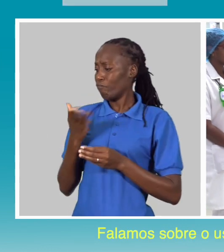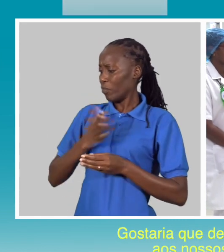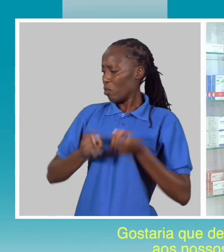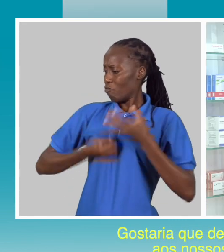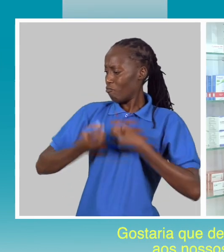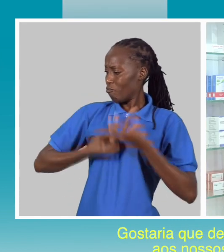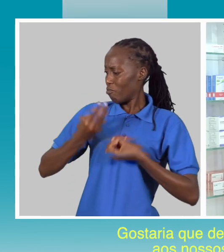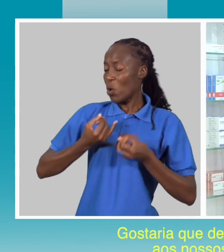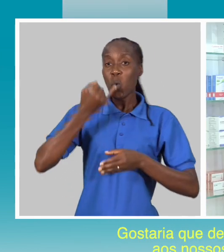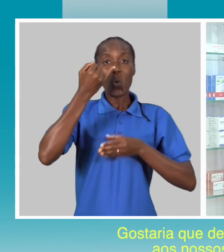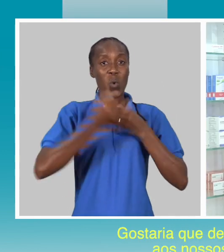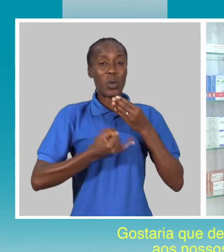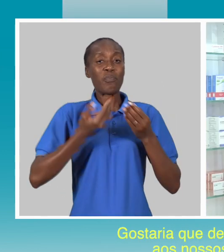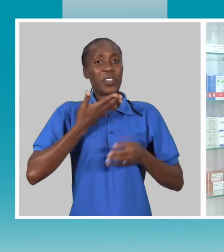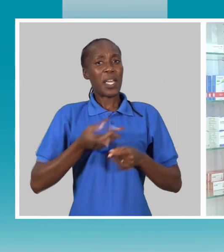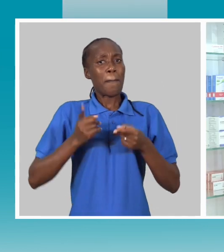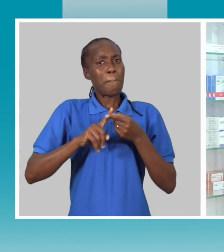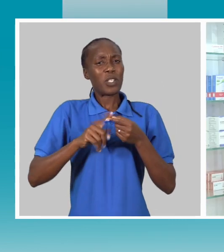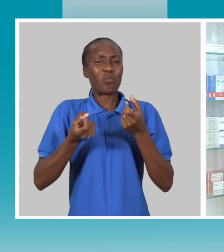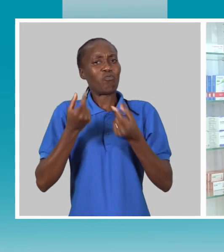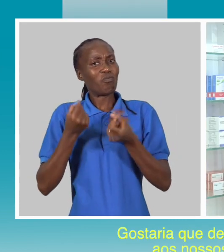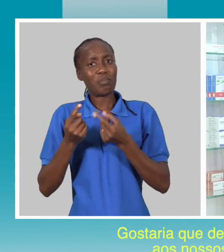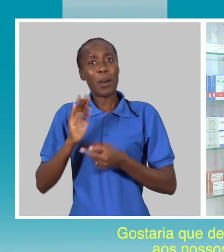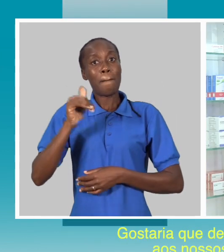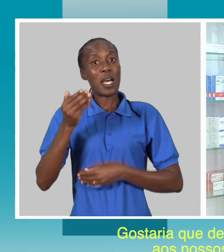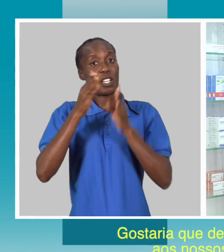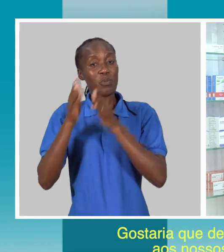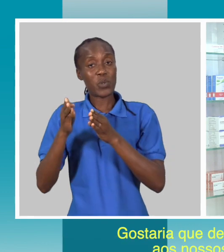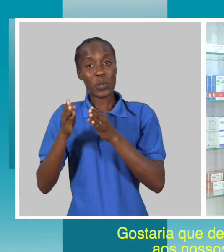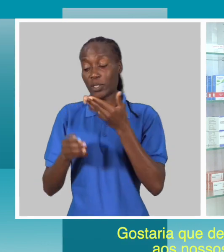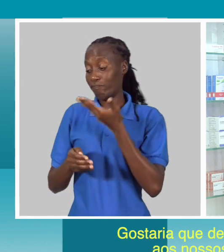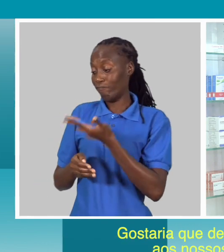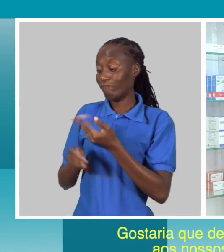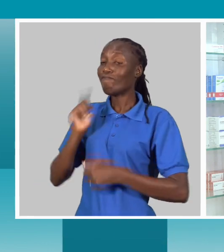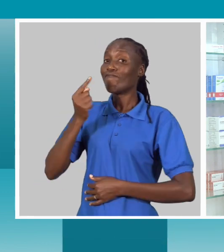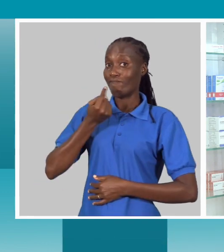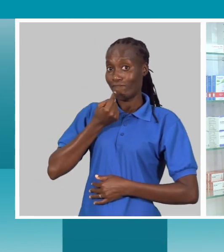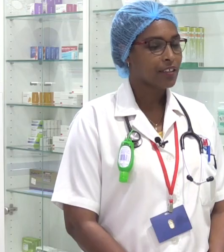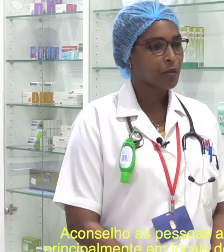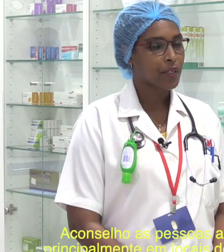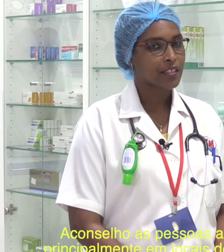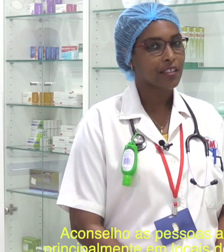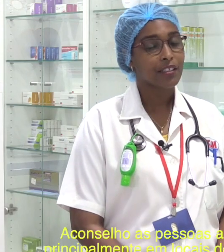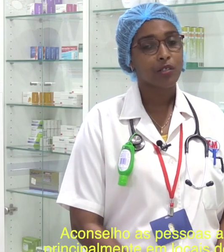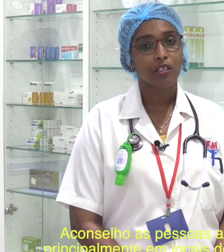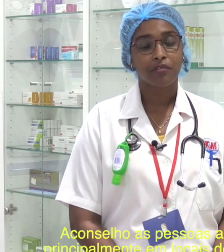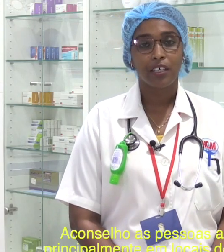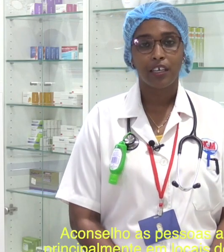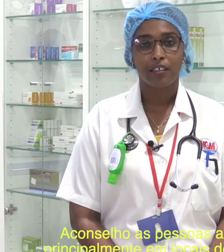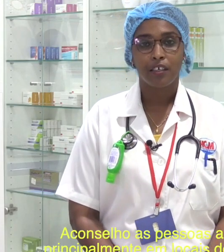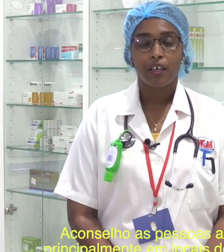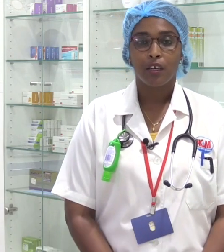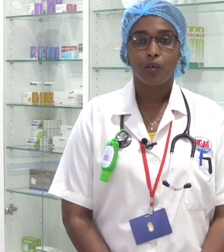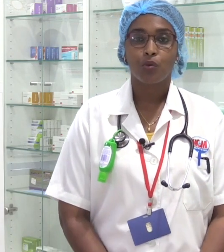Gostava que, em jeito de últimas considerações, deixasse algumas recomendações para os nossos telespectadores. Então, Mércia, deixo aqui